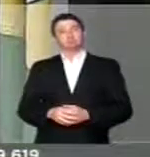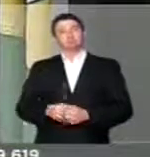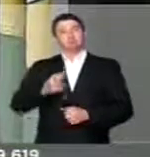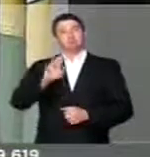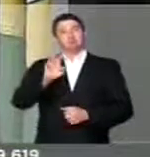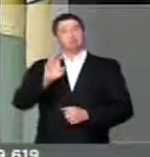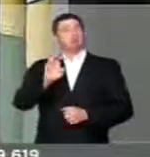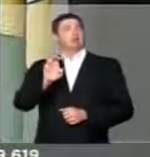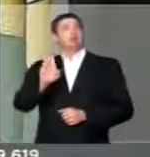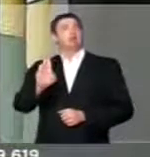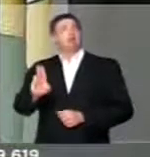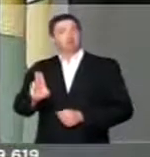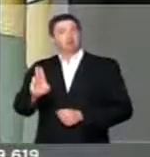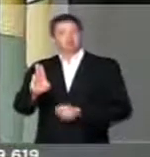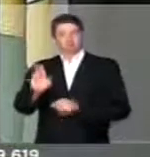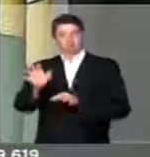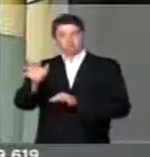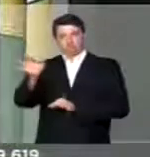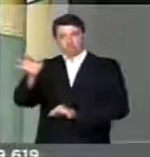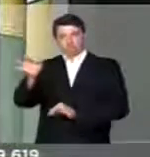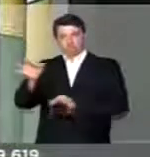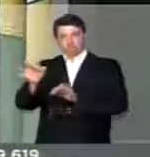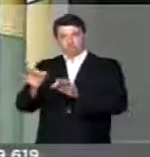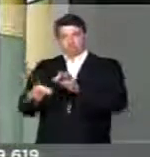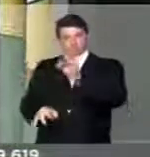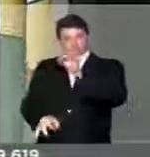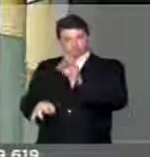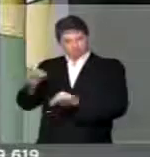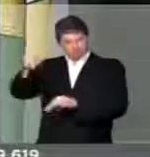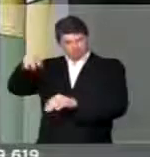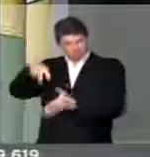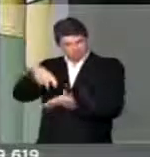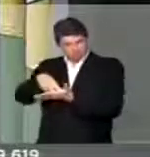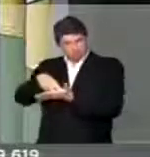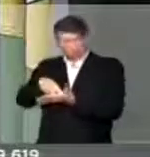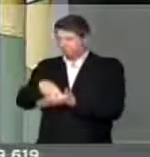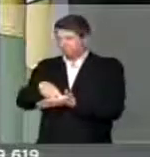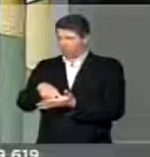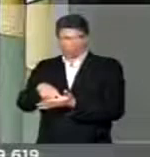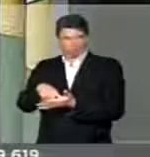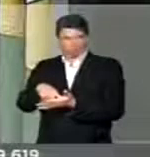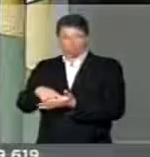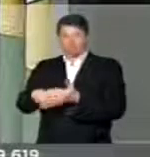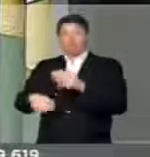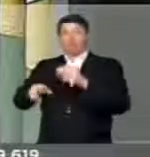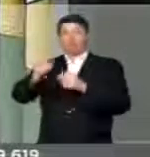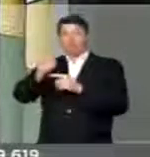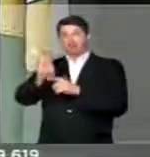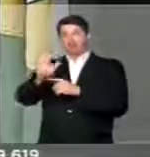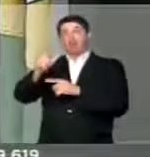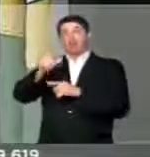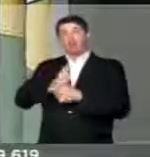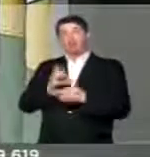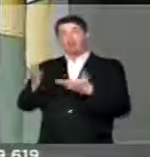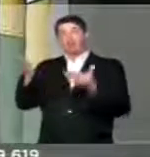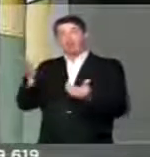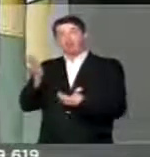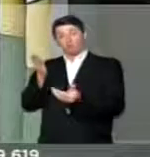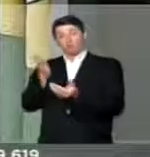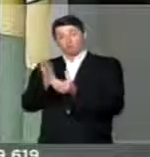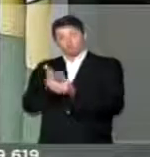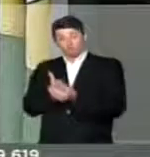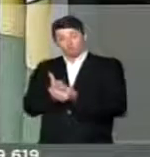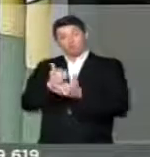Réu. Não quer dizer condenação, deputado. Réu quer dizer que você está